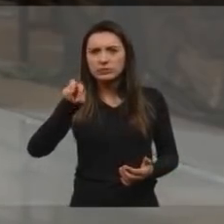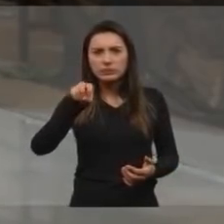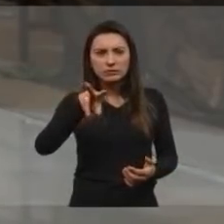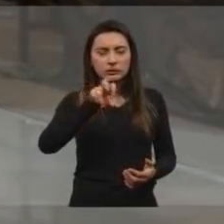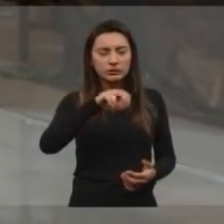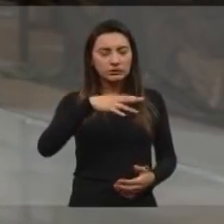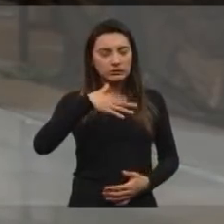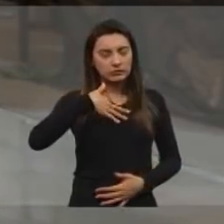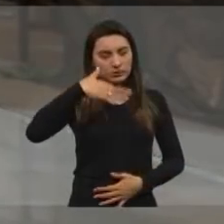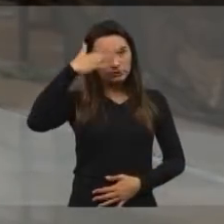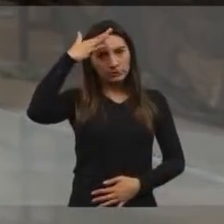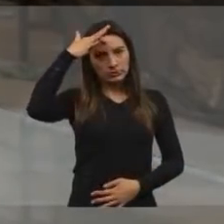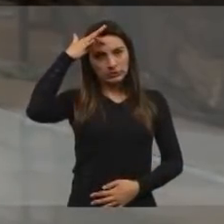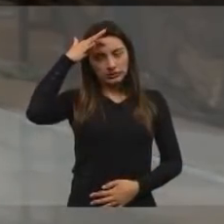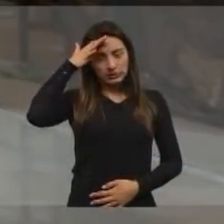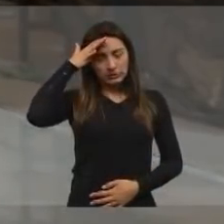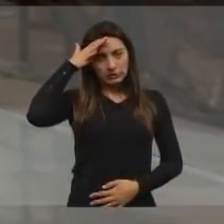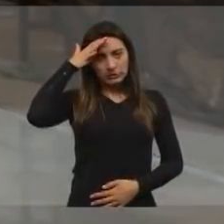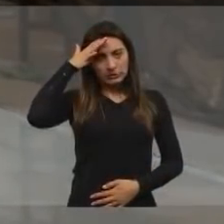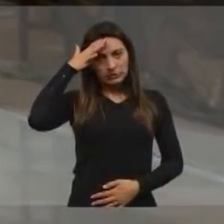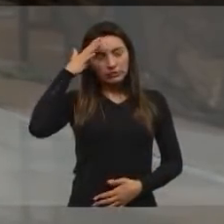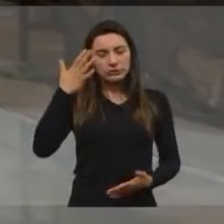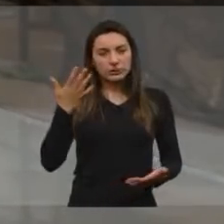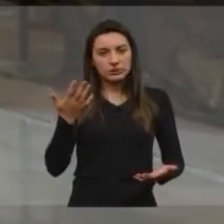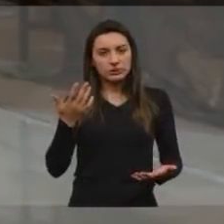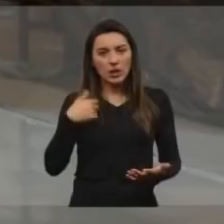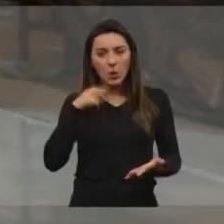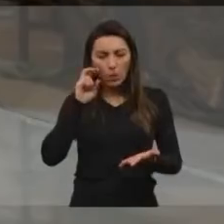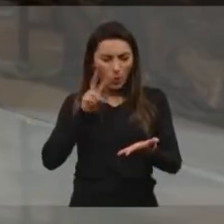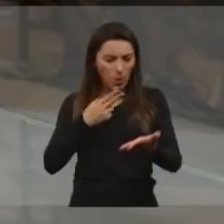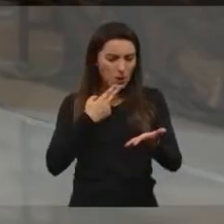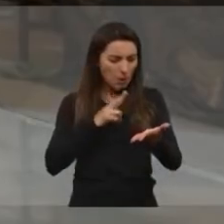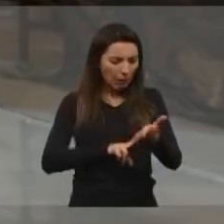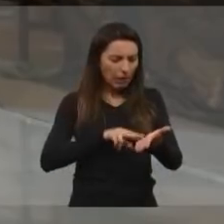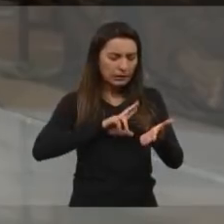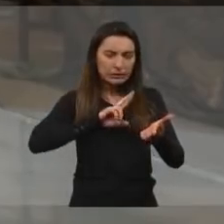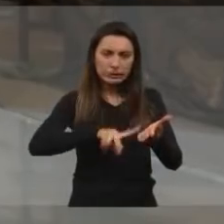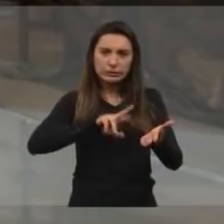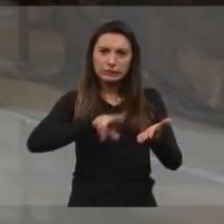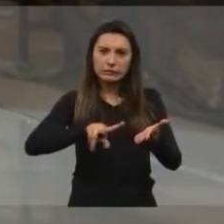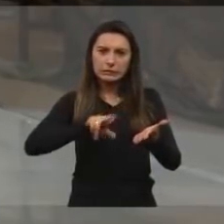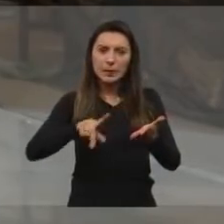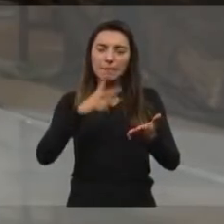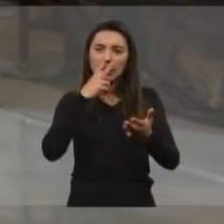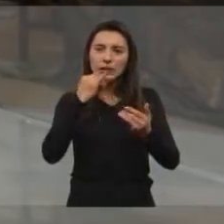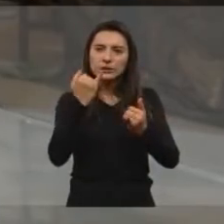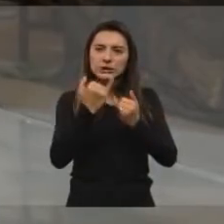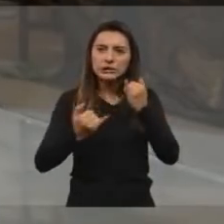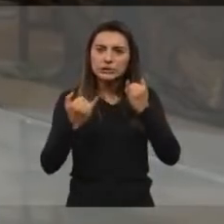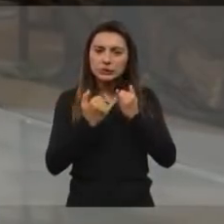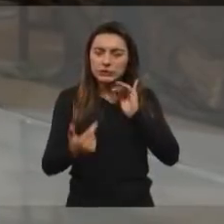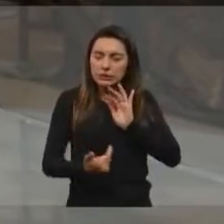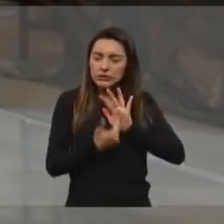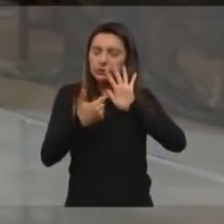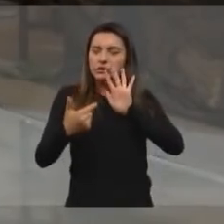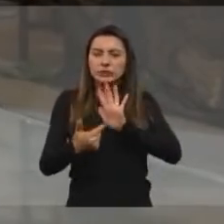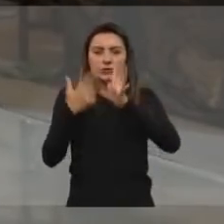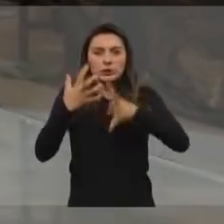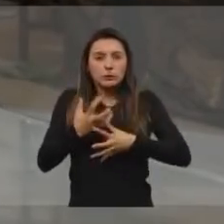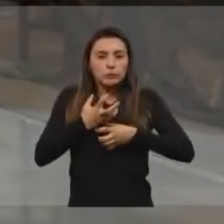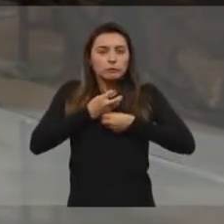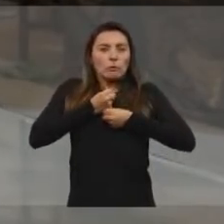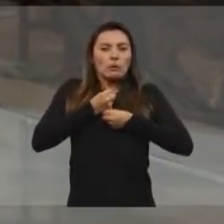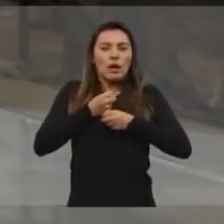quinta-feira nas adorações do santíssimo e os espinhos que isso focam e eu te